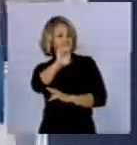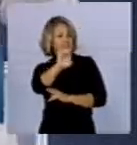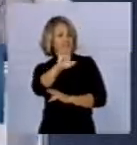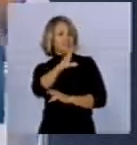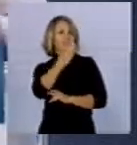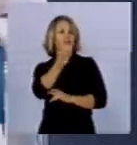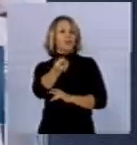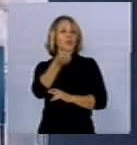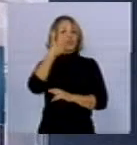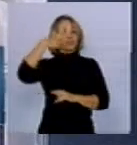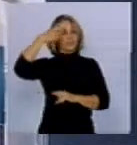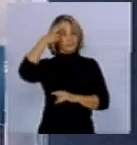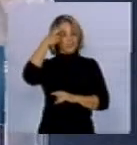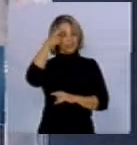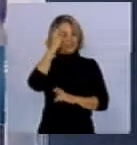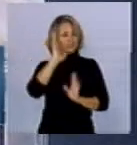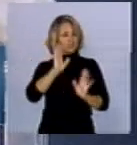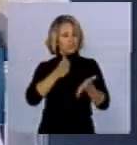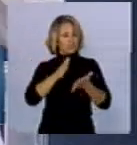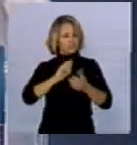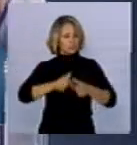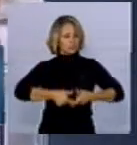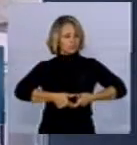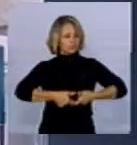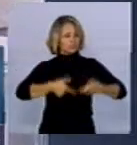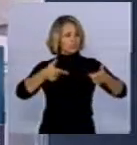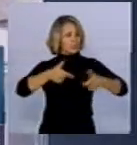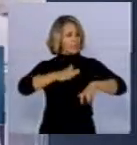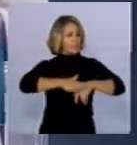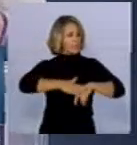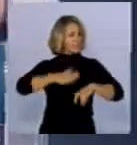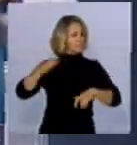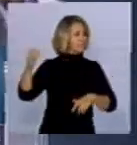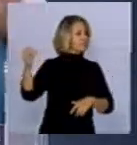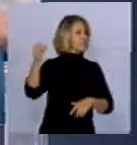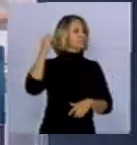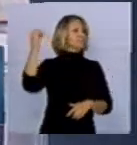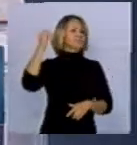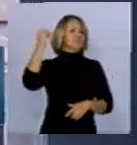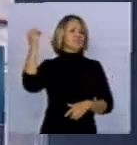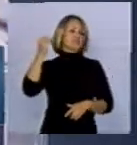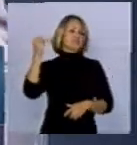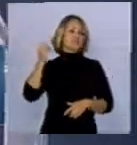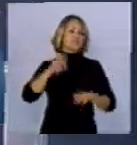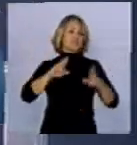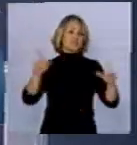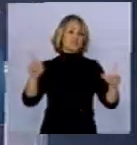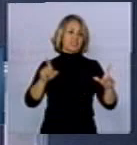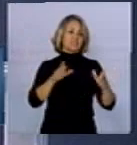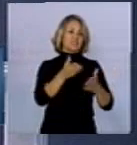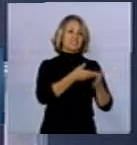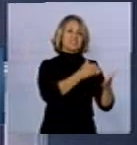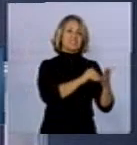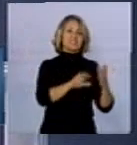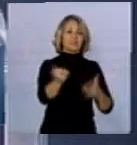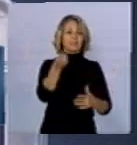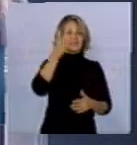dando já um caráter mais do que esses são cultural